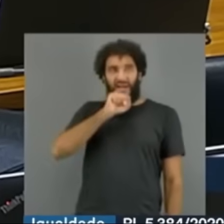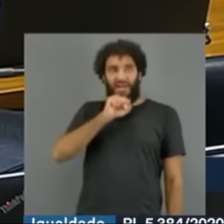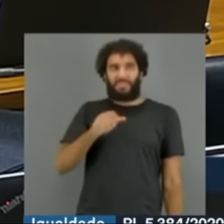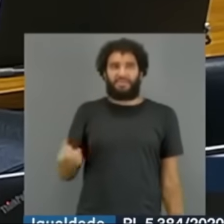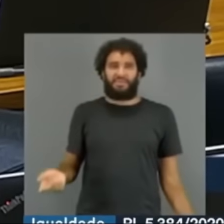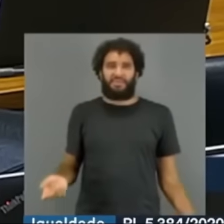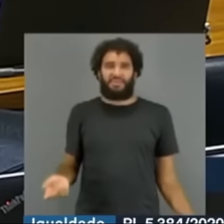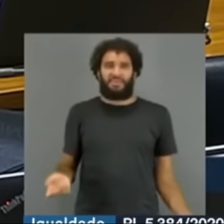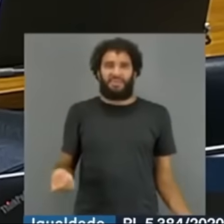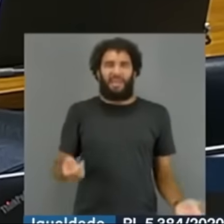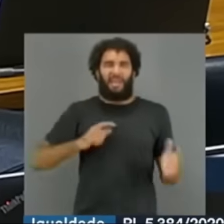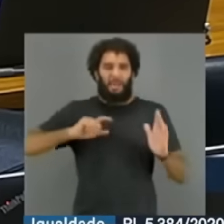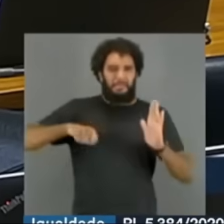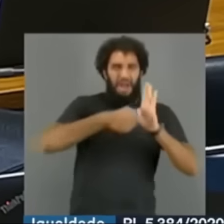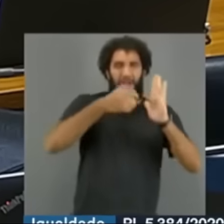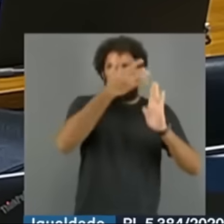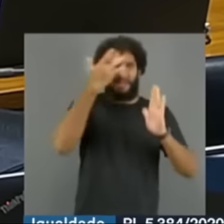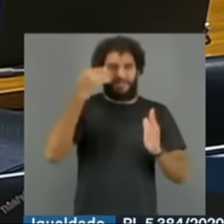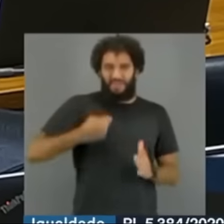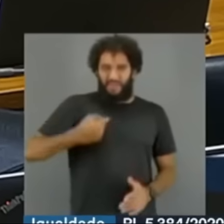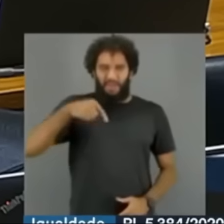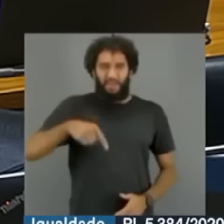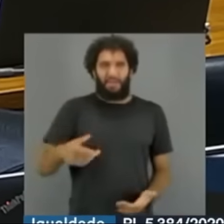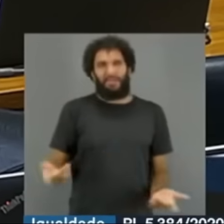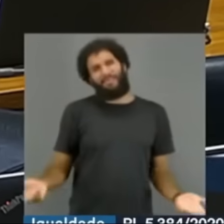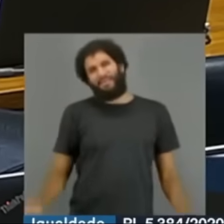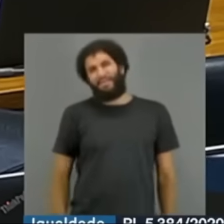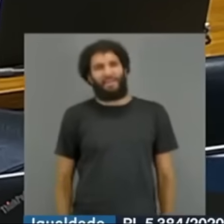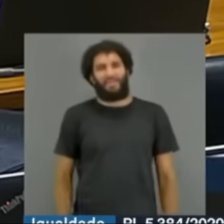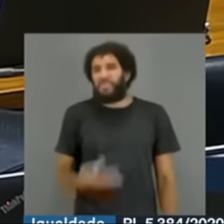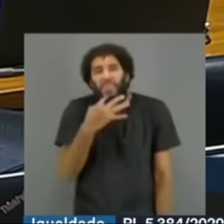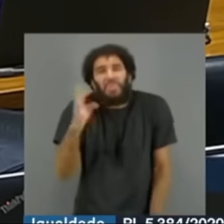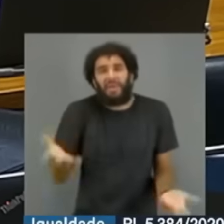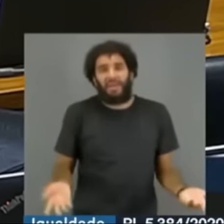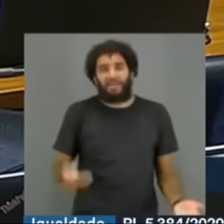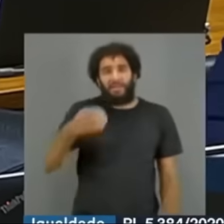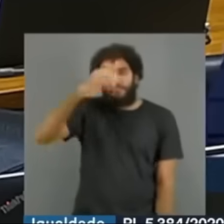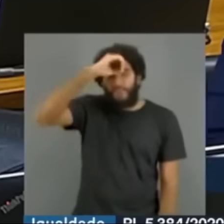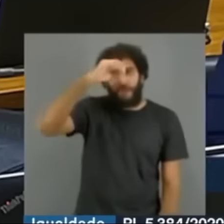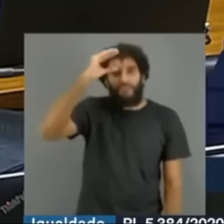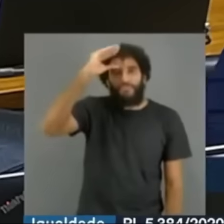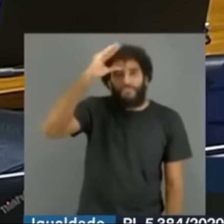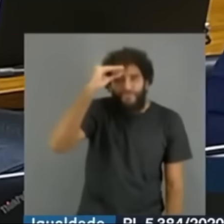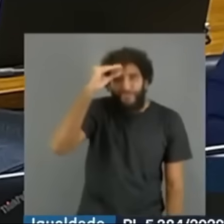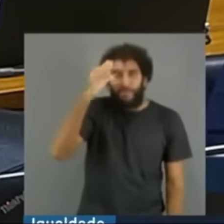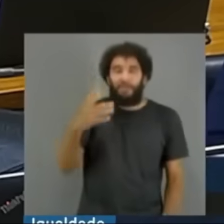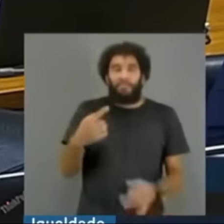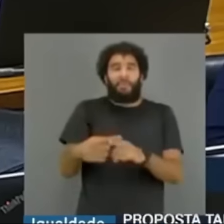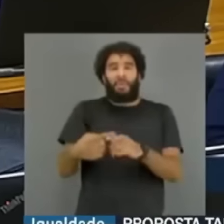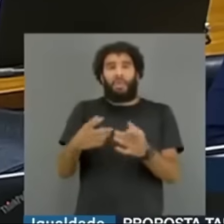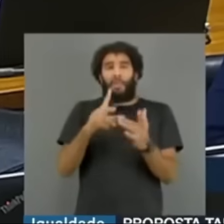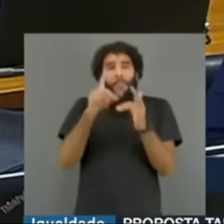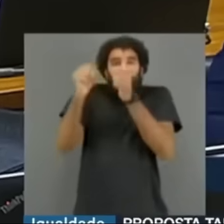uma das pessoas que estão aqui é sem noção mesmo, falta de conhecimento. Porque não existe, não tem